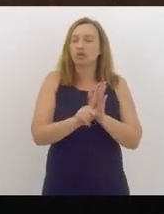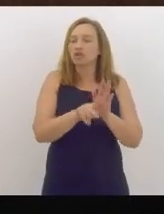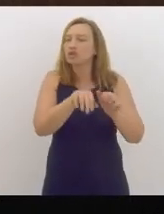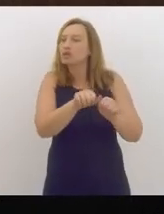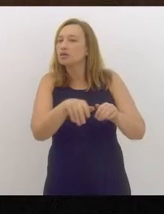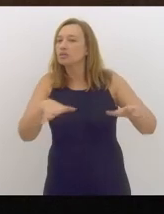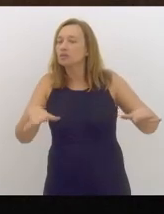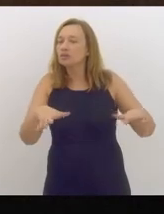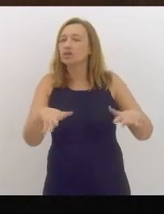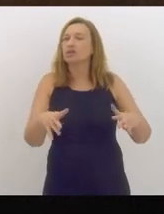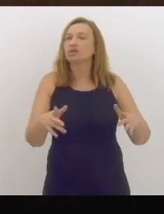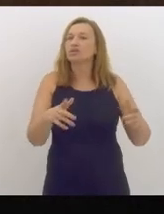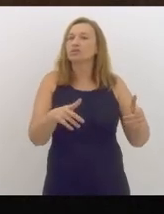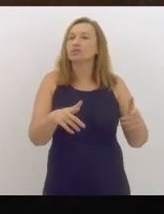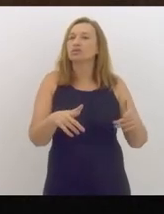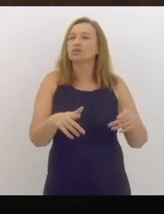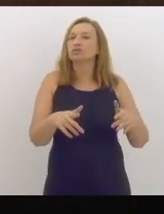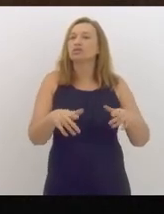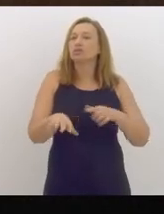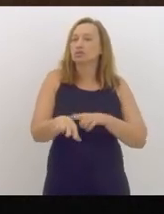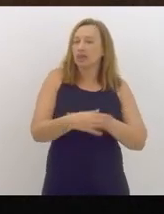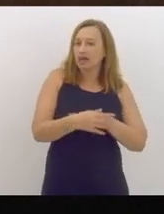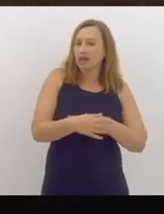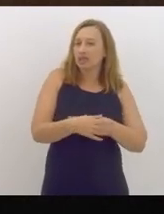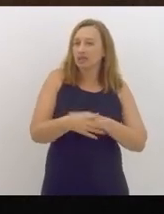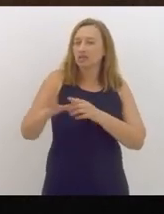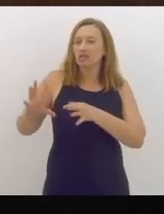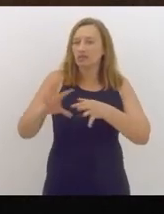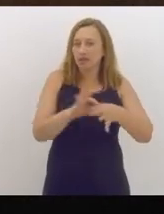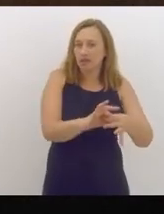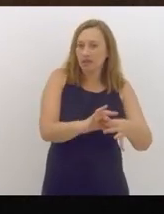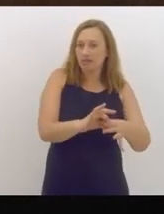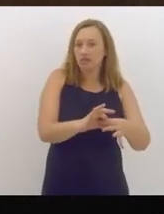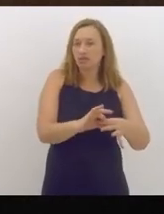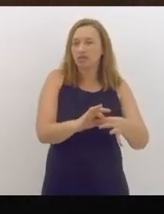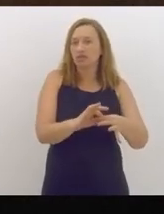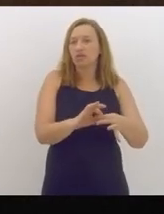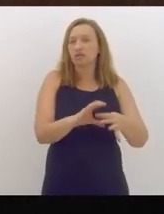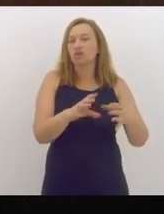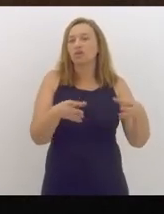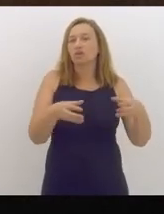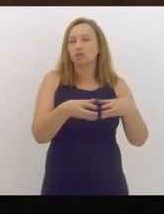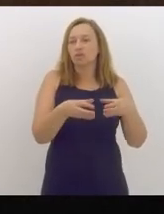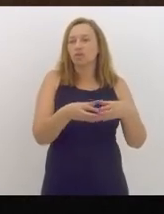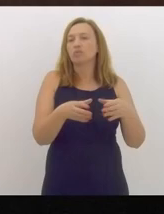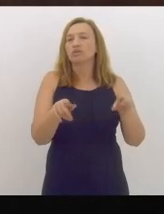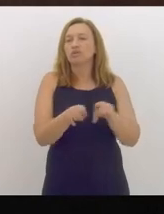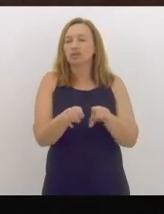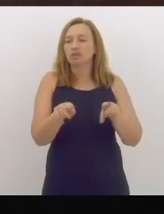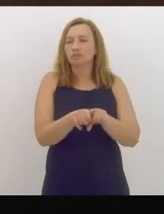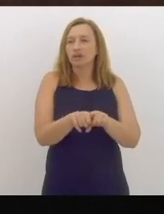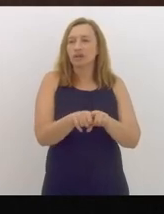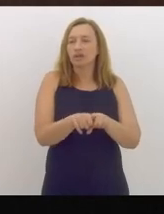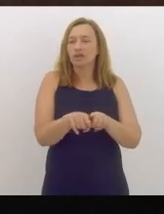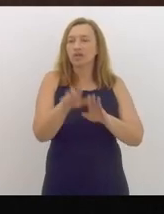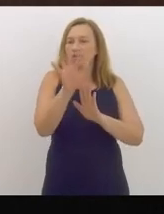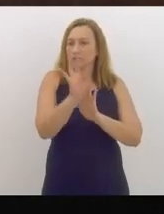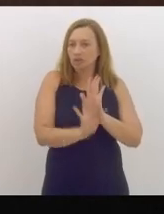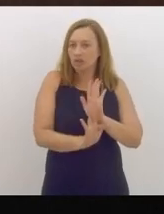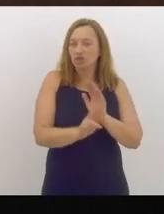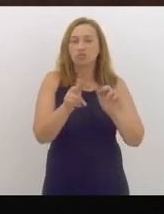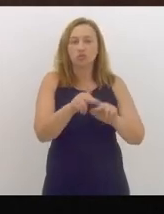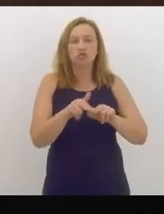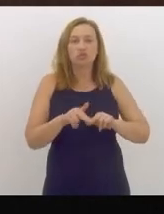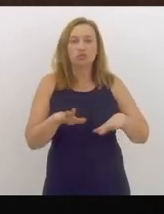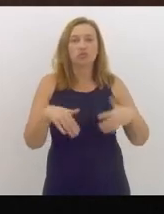seu escopo para os taxistas vinculados e cooperativas e adequando a redação do texto, motivo pelo